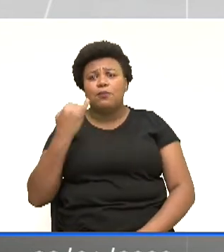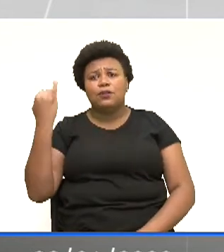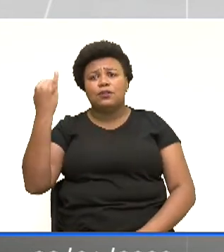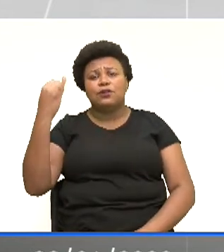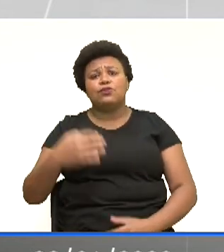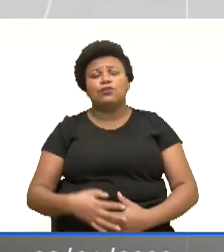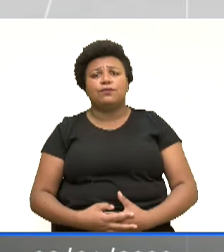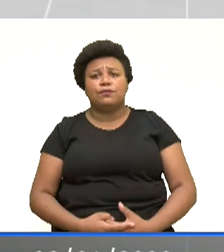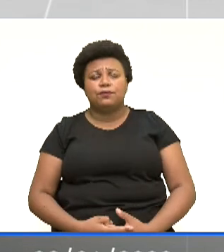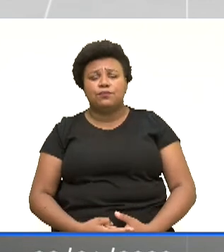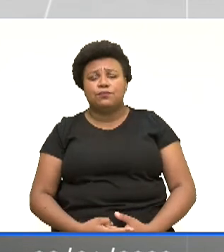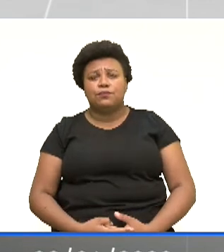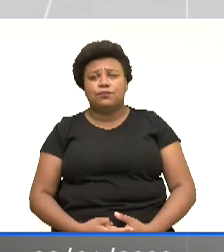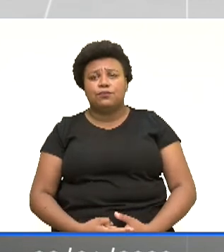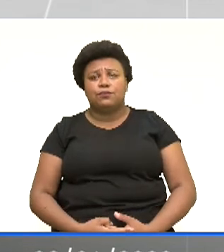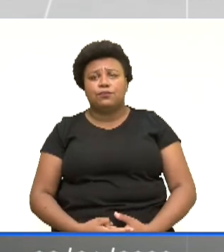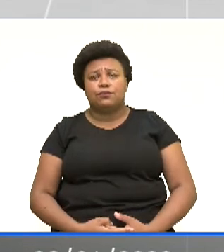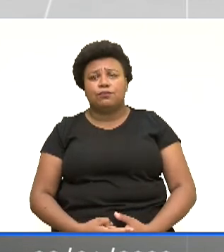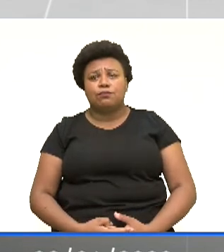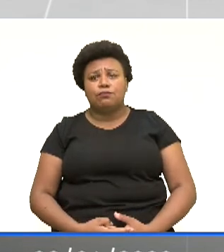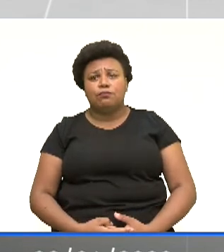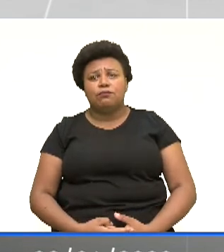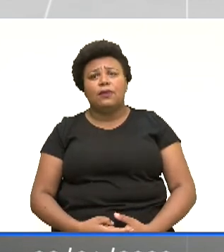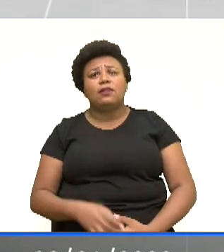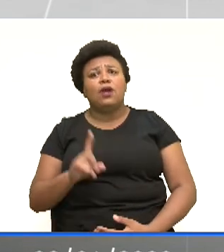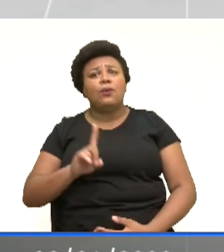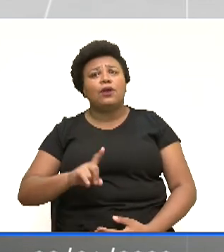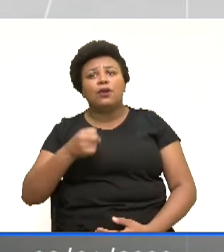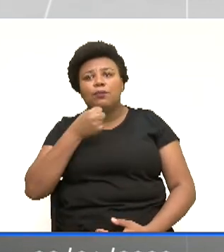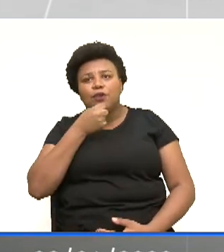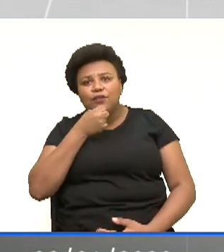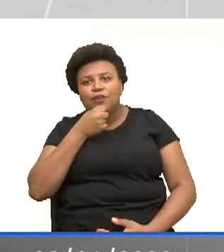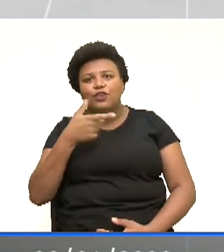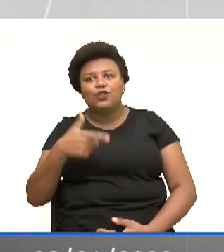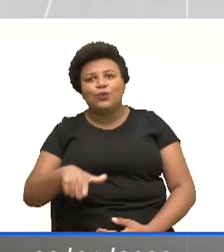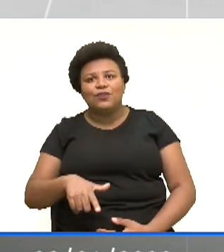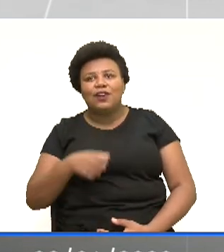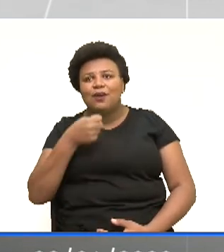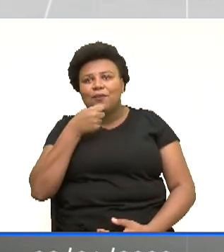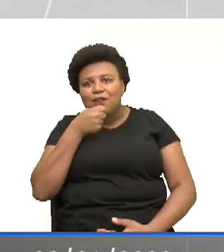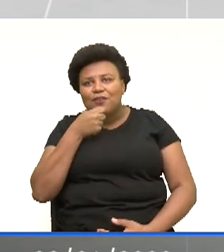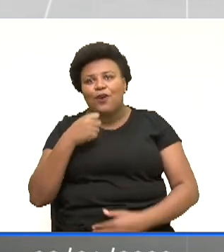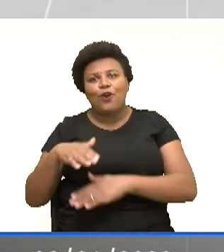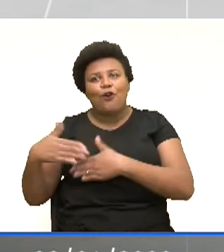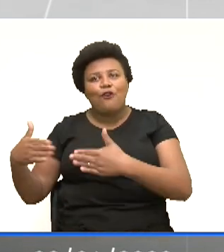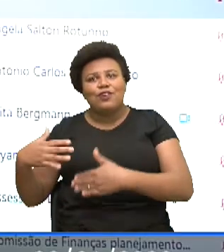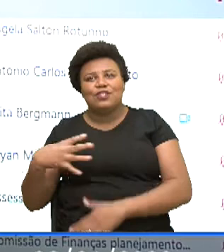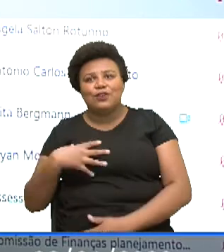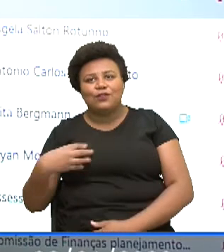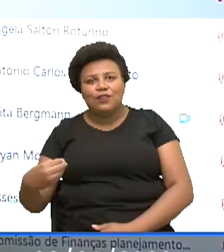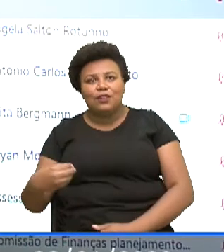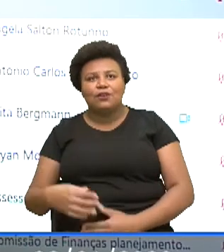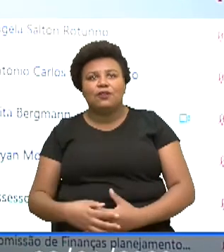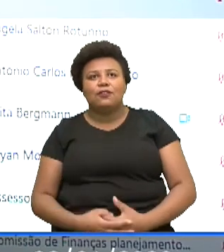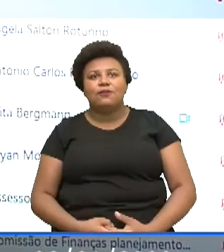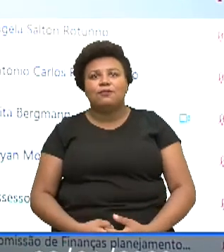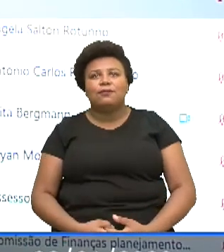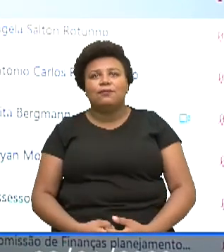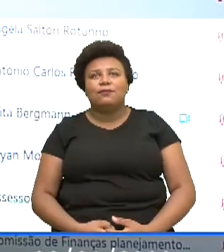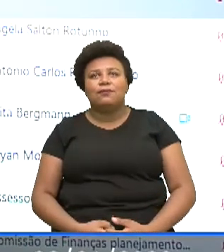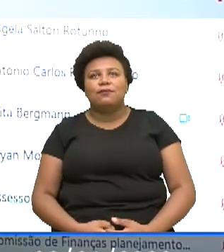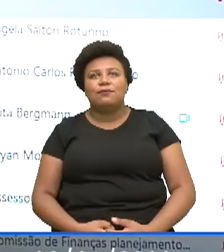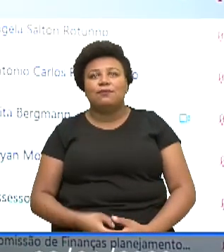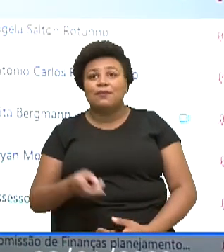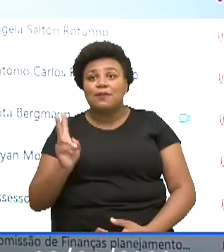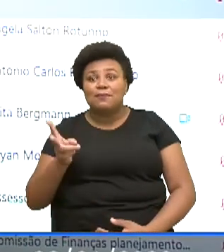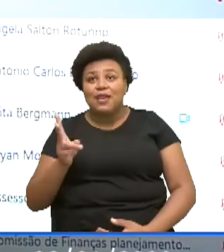tenha... Tem alguém com o microfone aberto aí. Temos novamente alguém que está falando com o filho aí, que abriu o microfone. É o